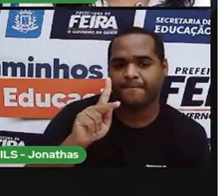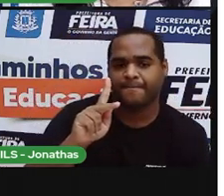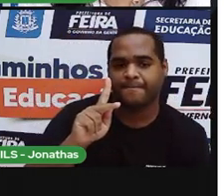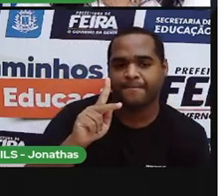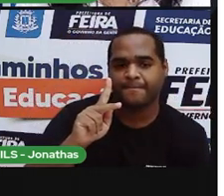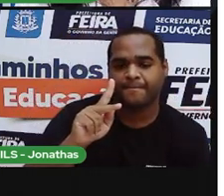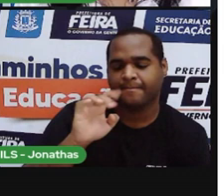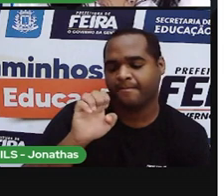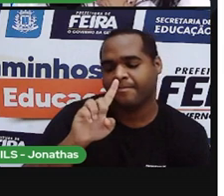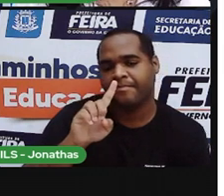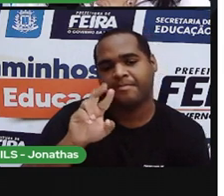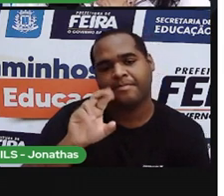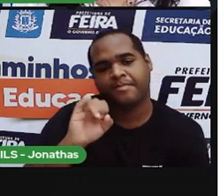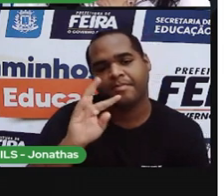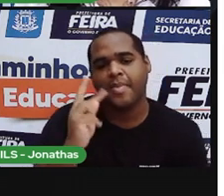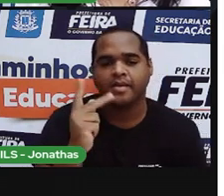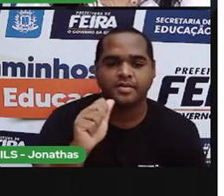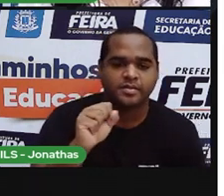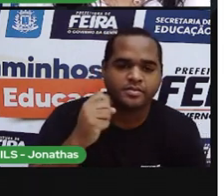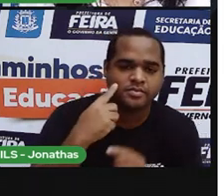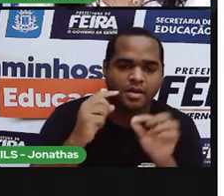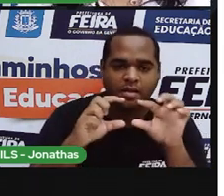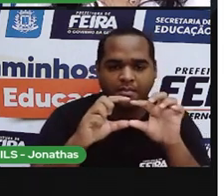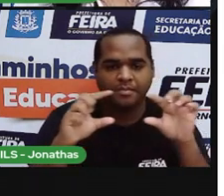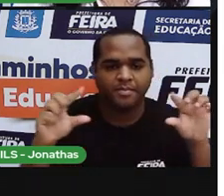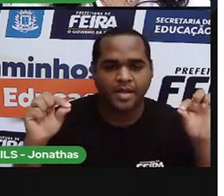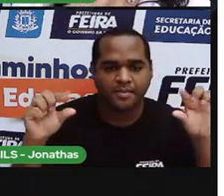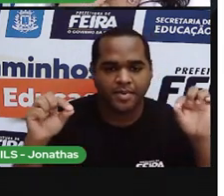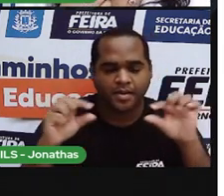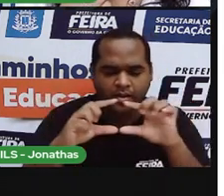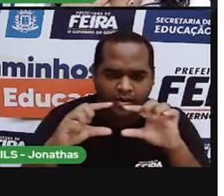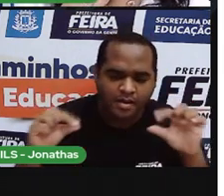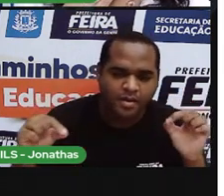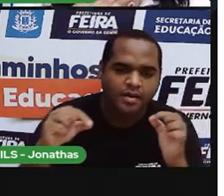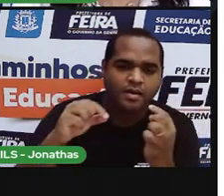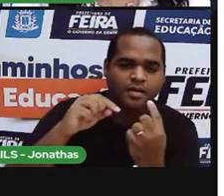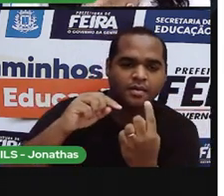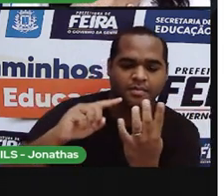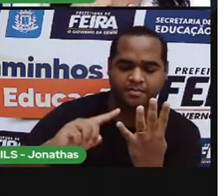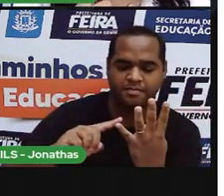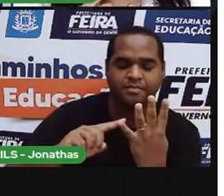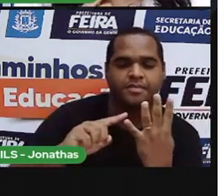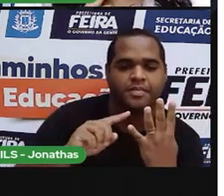Fala o nome pedrinhas. Isso, pedrinhas. Agora vamos separar.